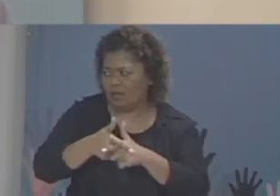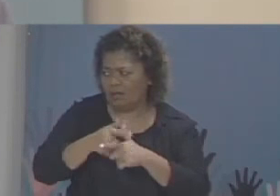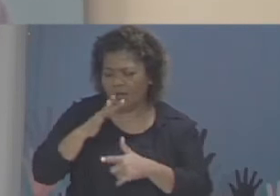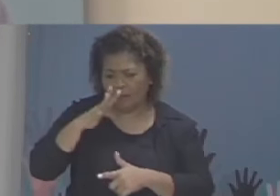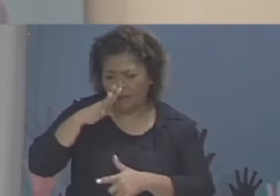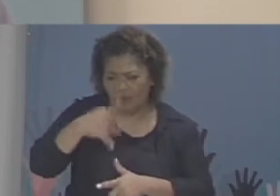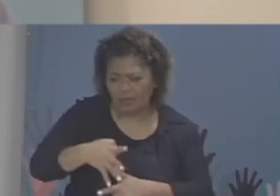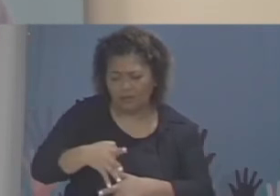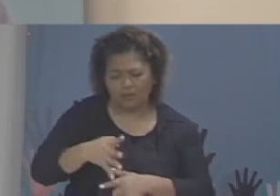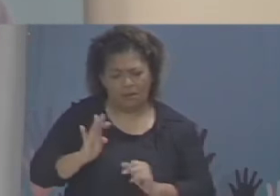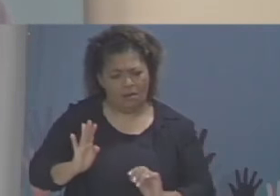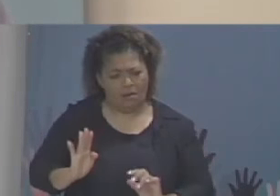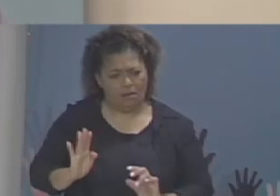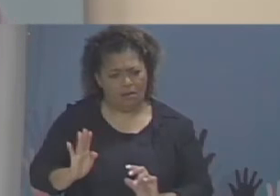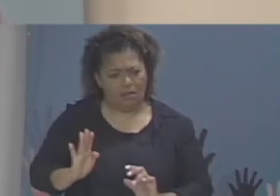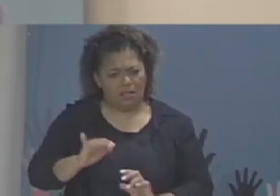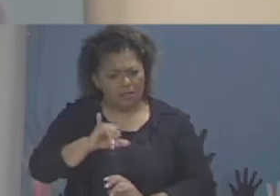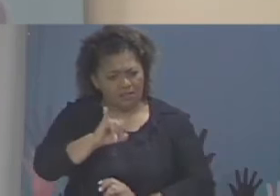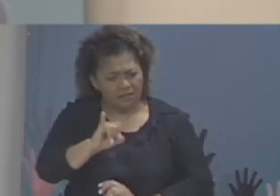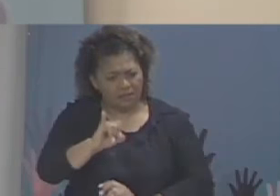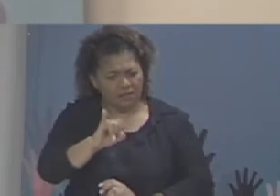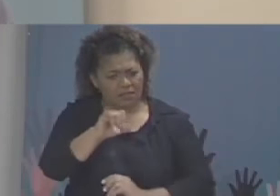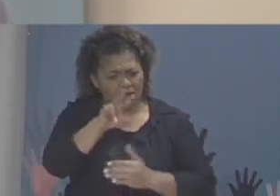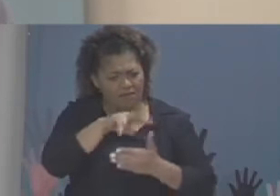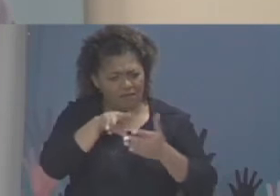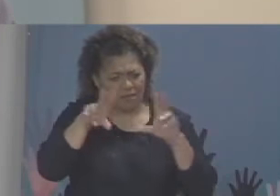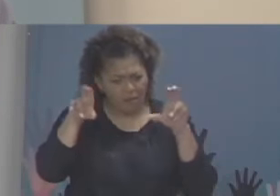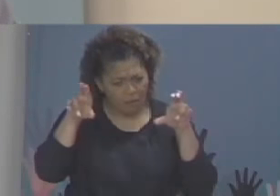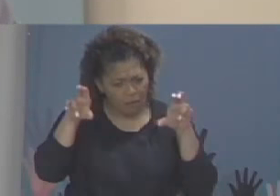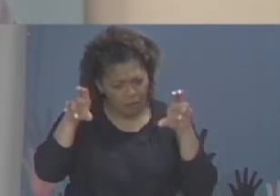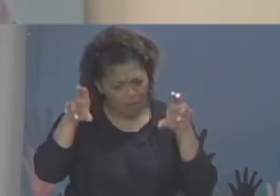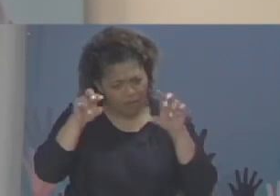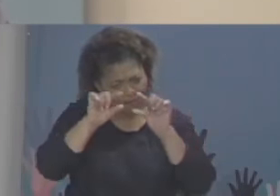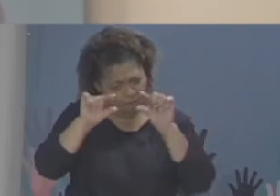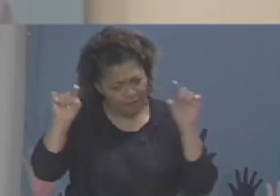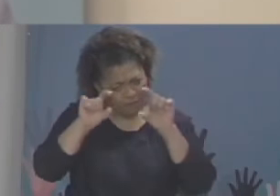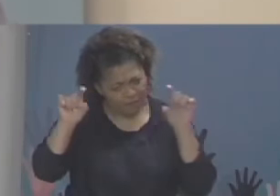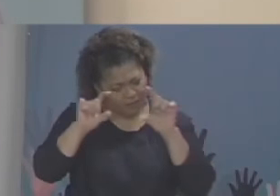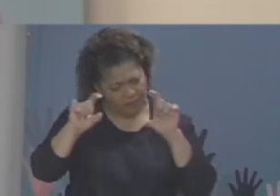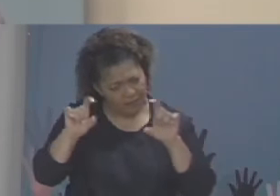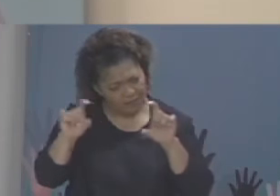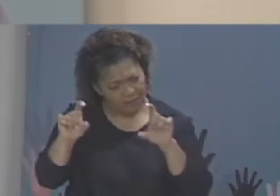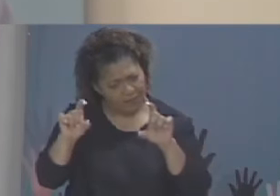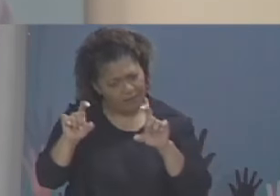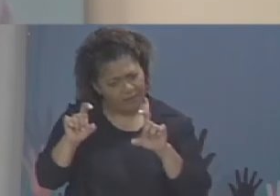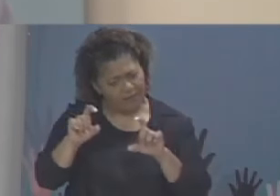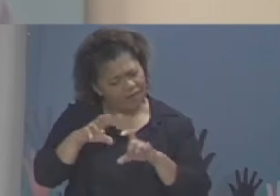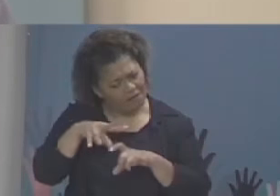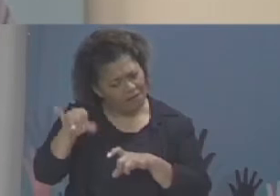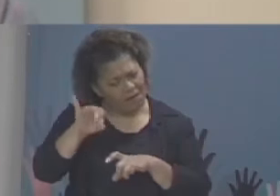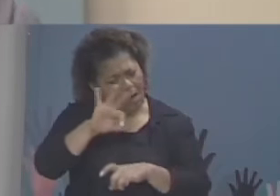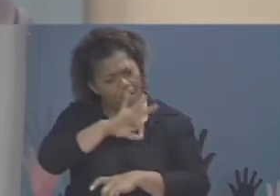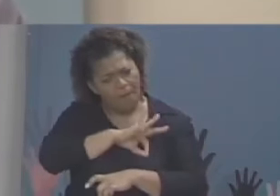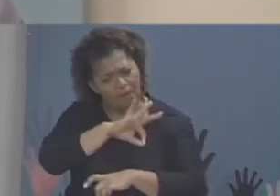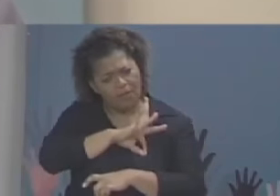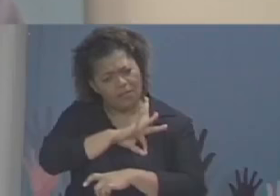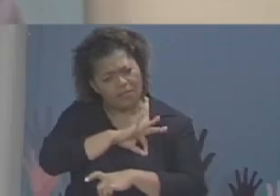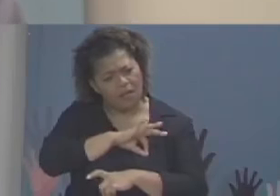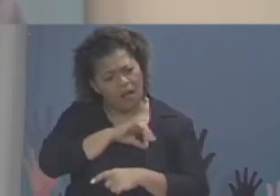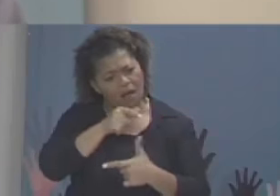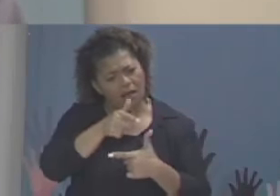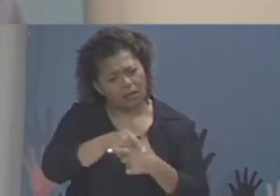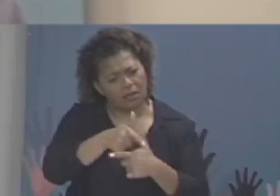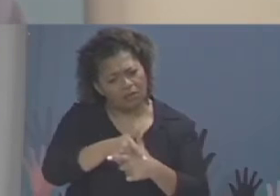você está vendo alguma atitude fascista, se você está vendo alguma atitude nesse sentido, denuncie. Vá a uma delegacia, exerça seu direito e eu vou ser